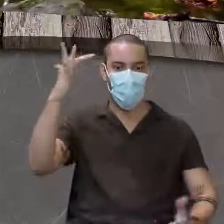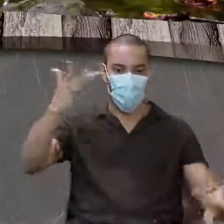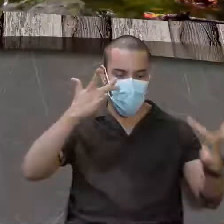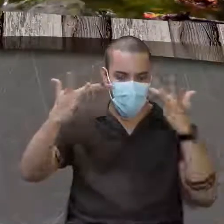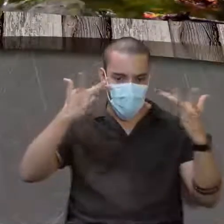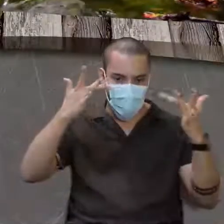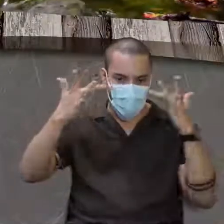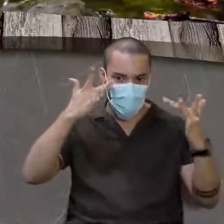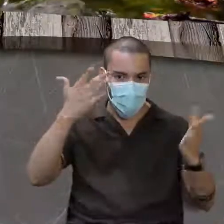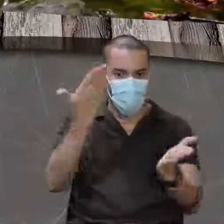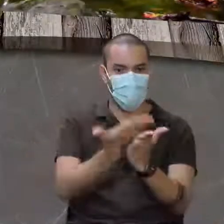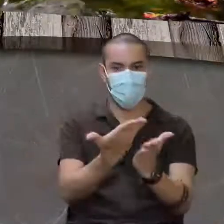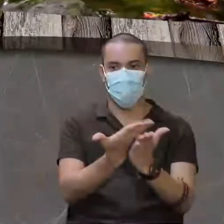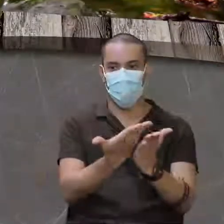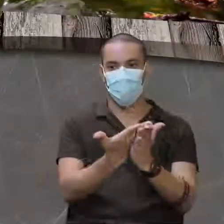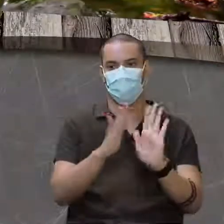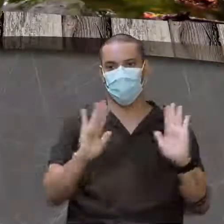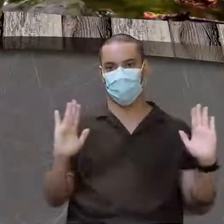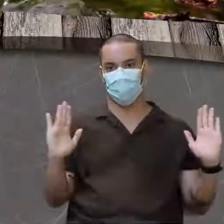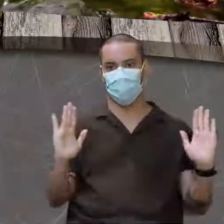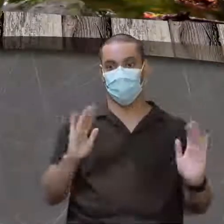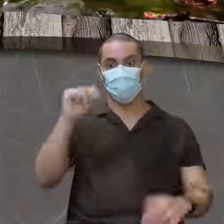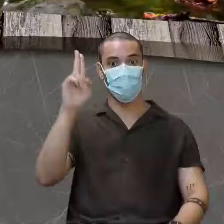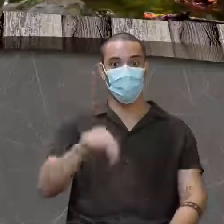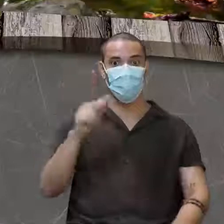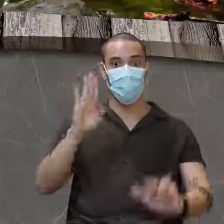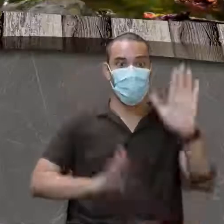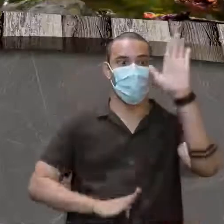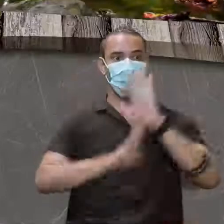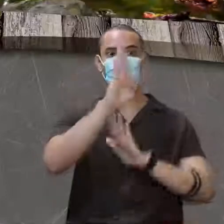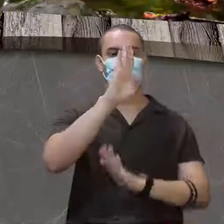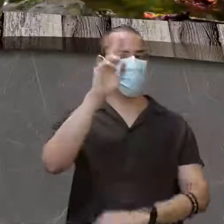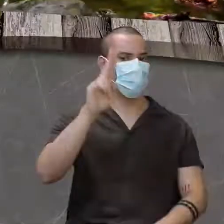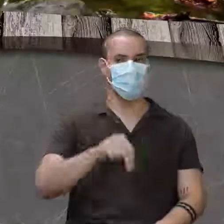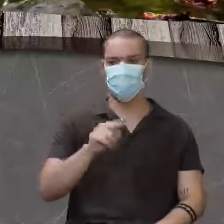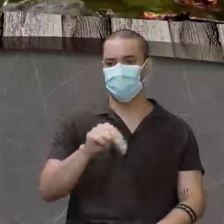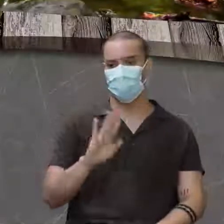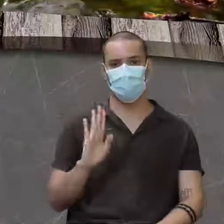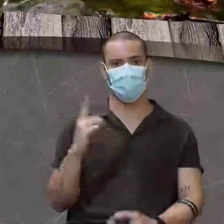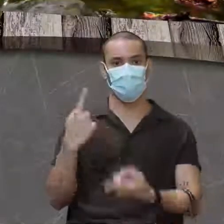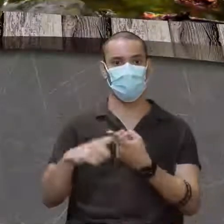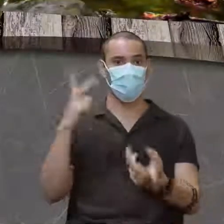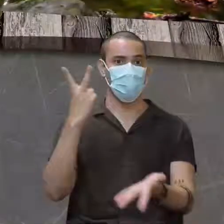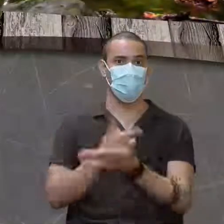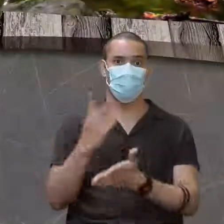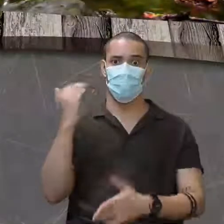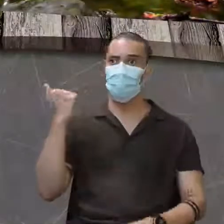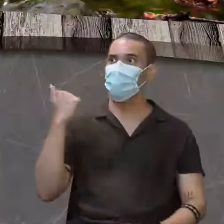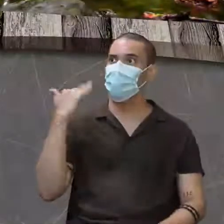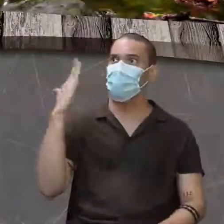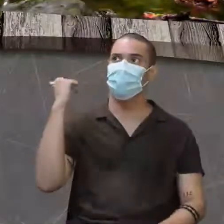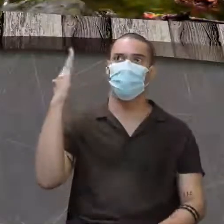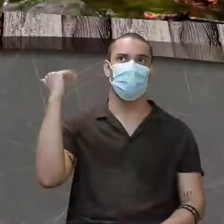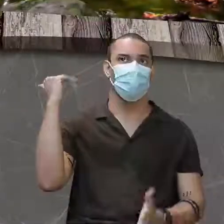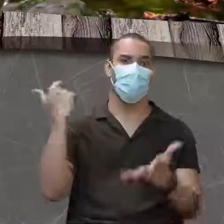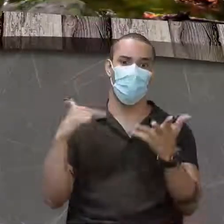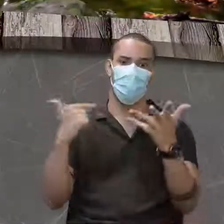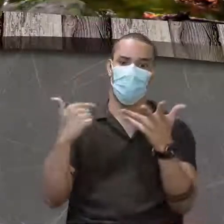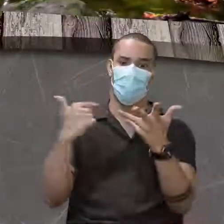ama, né? E aí nunca chega no clímax, nunca, porque quer sempre mais, e mais, e mais, e mais, e